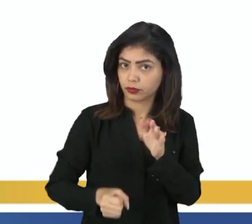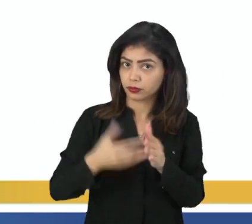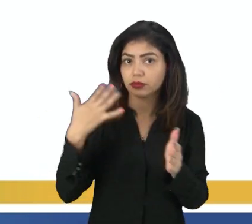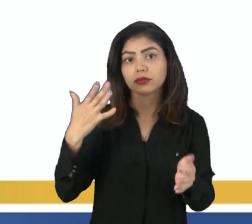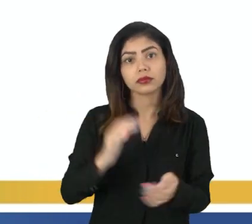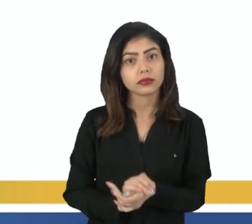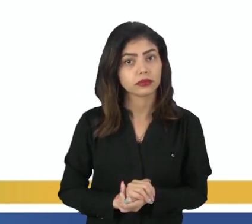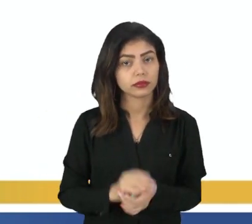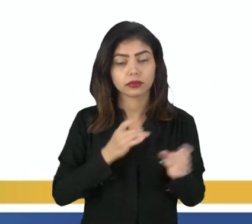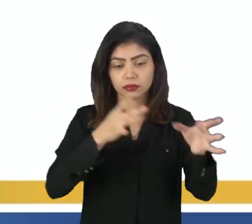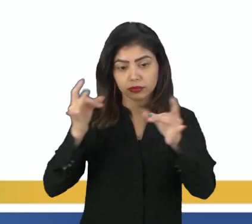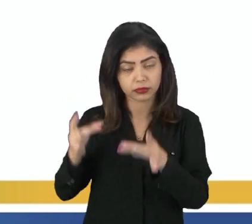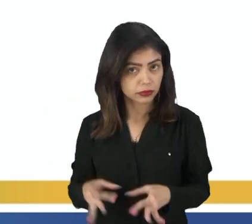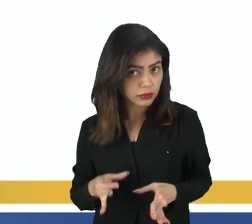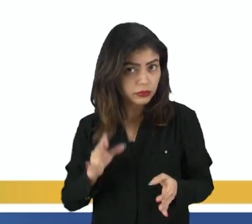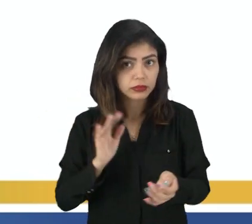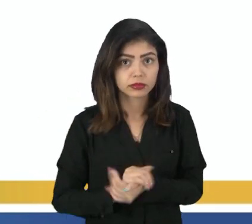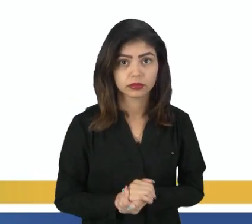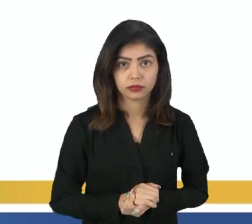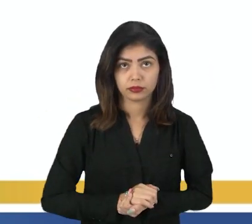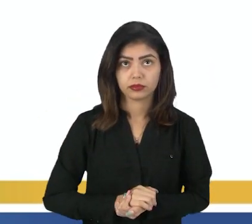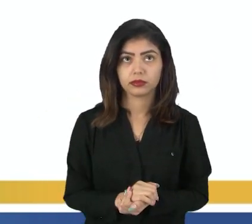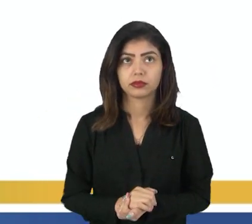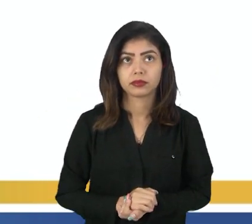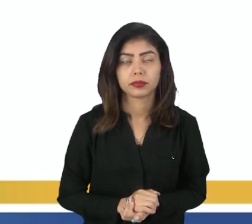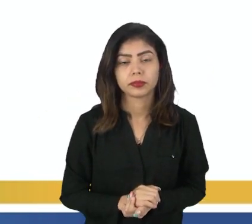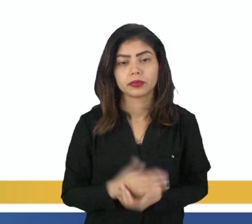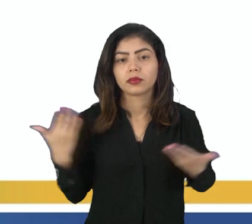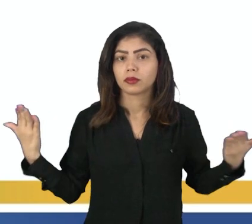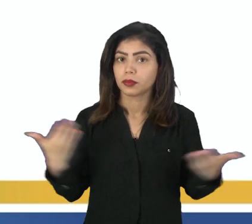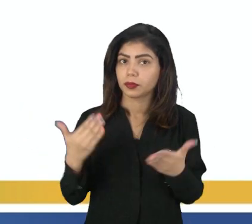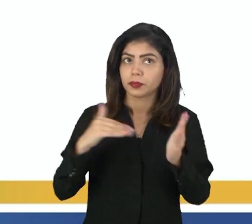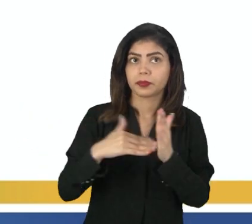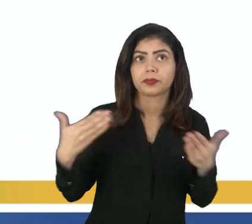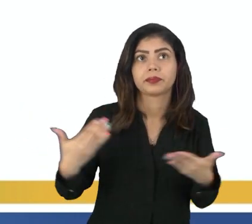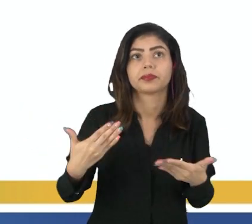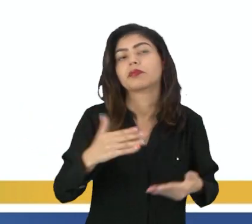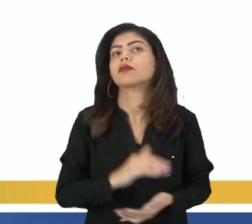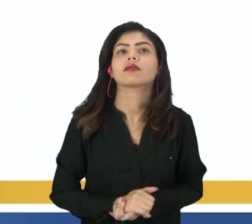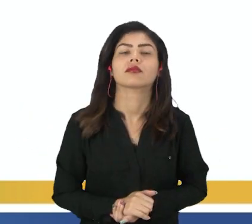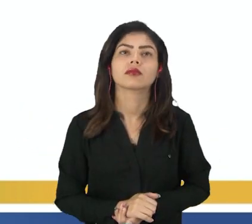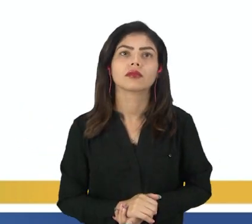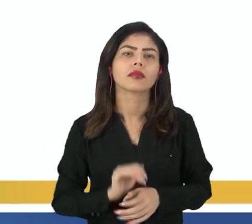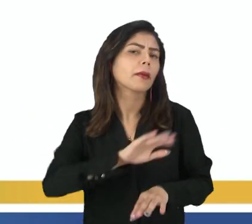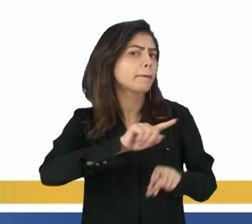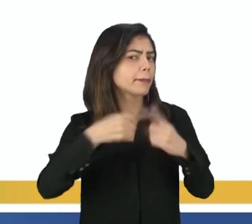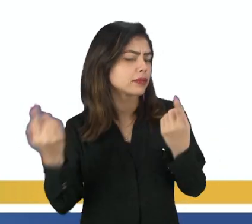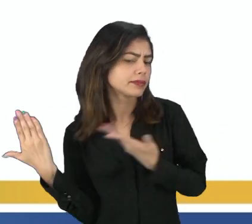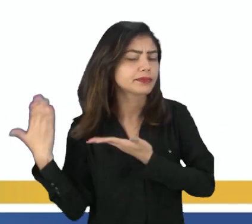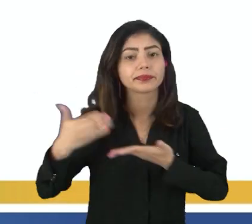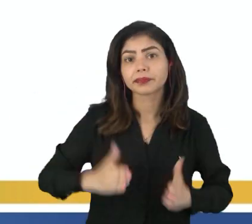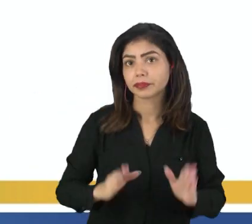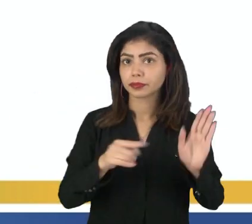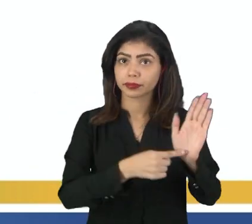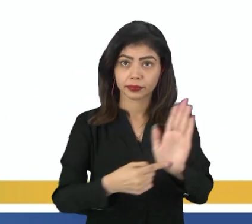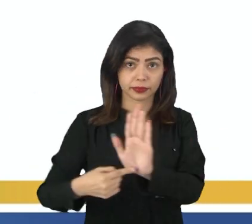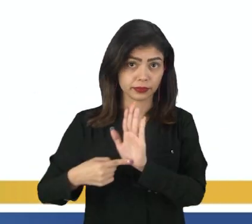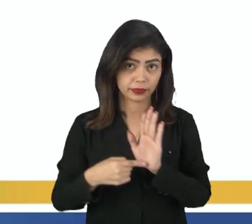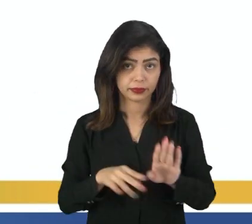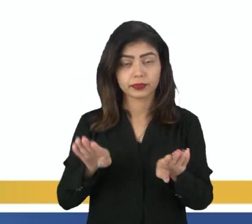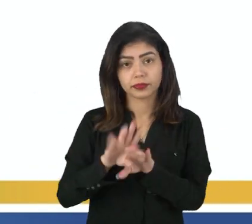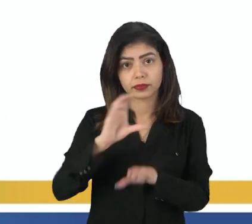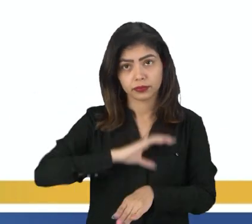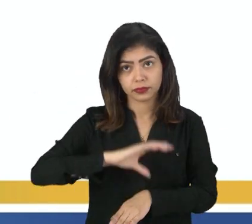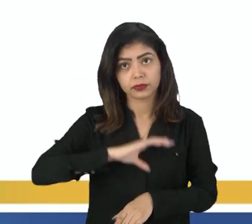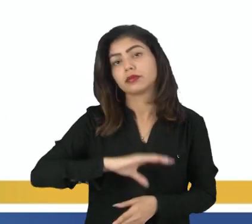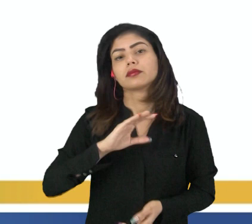nos pacotes de turismo há muitos anos, até os dias atuais. Mas com a chegada dos